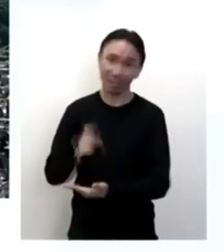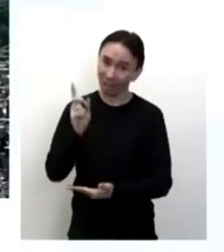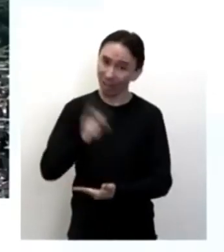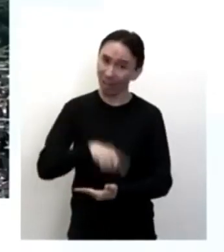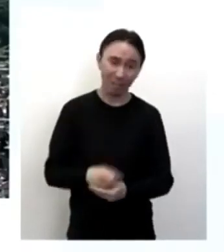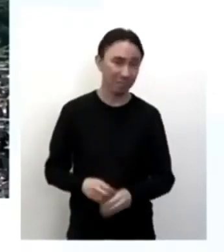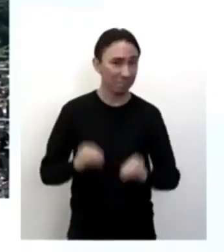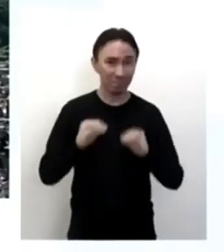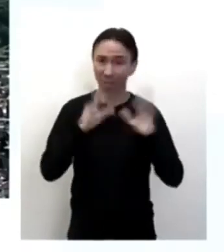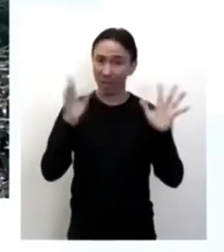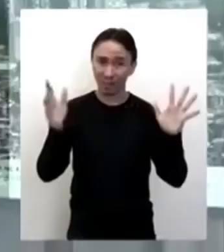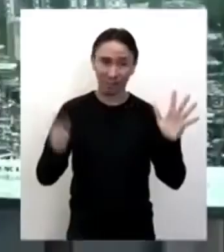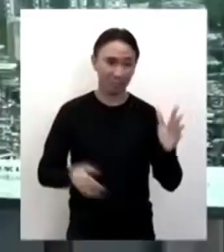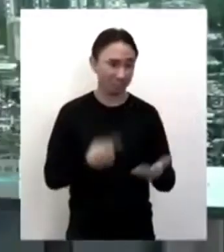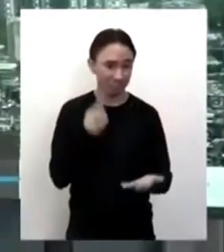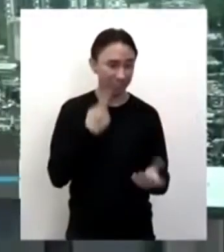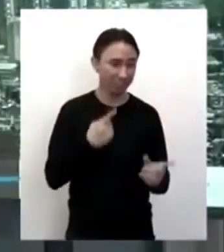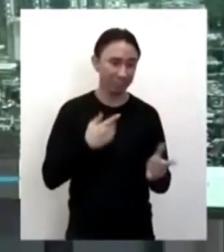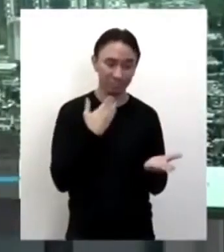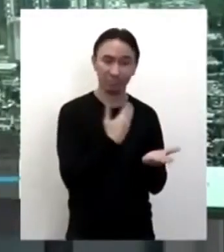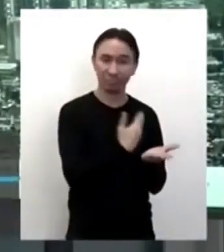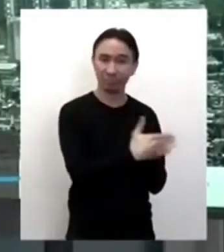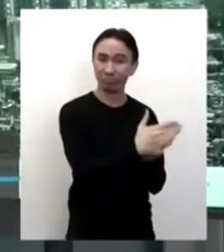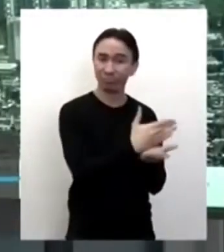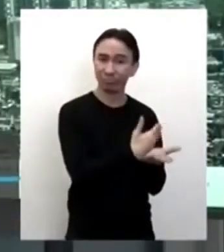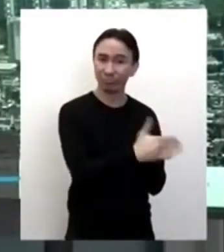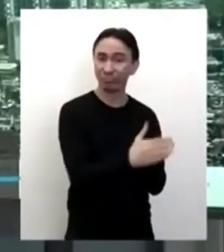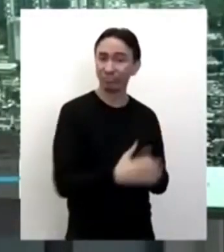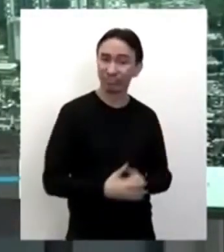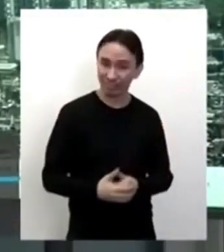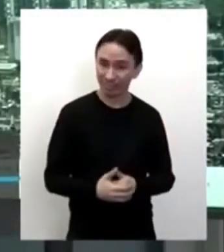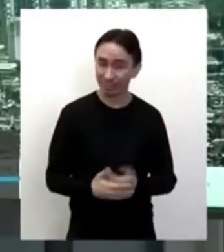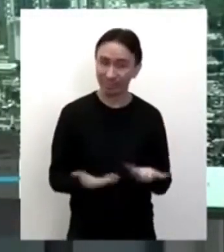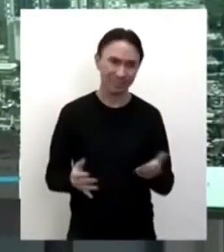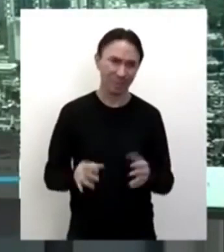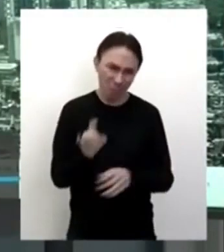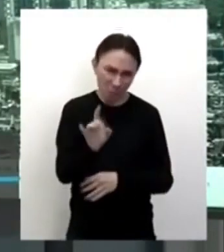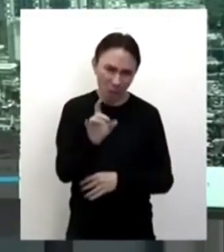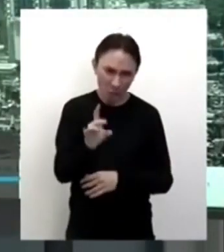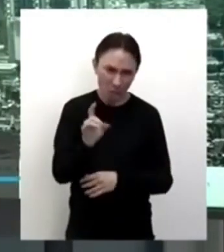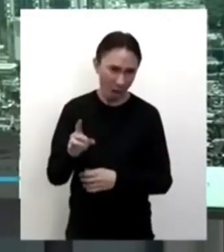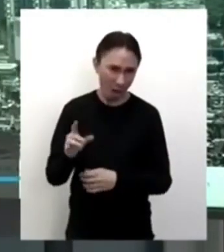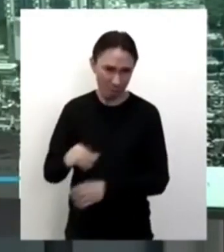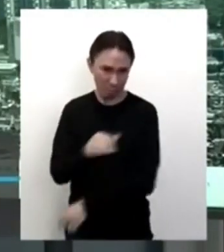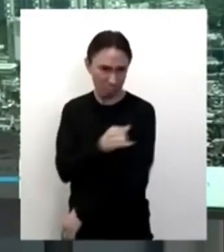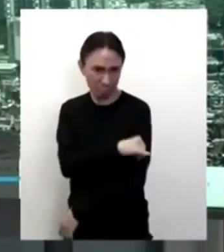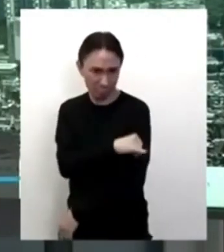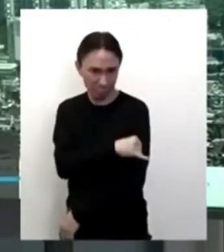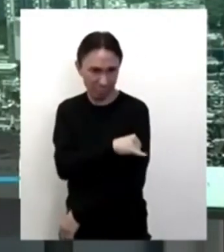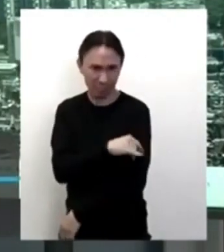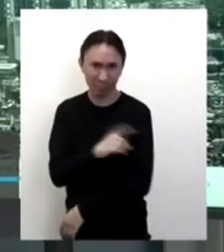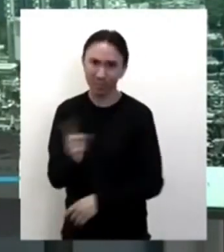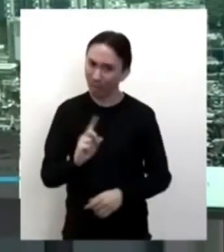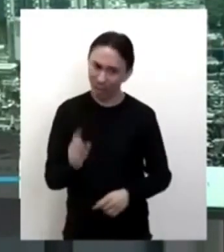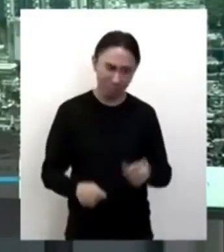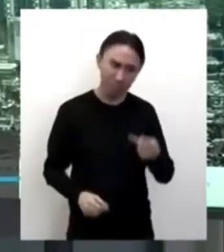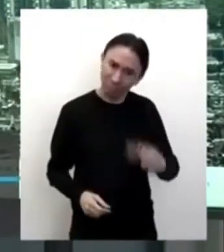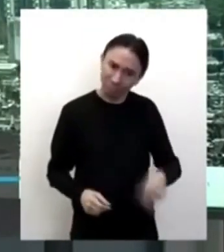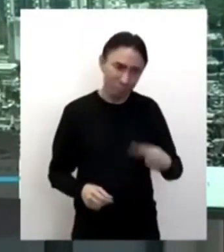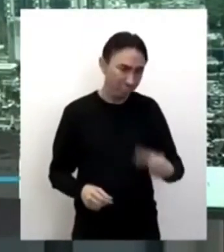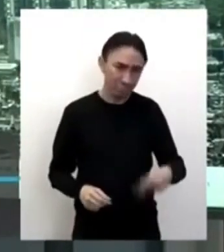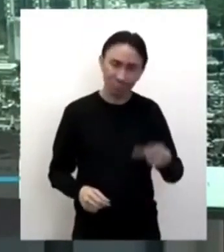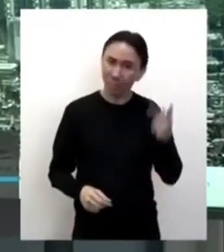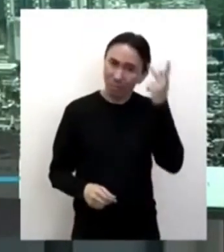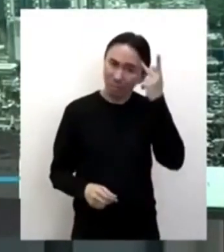urbana que nós temos no Brasil, que não é só no Rio de Janeiro. Se você pegar aqui em São Paulo, você vai ter várias imagens igual a essa, né, por exemplo,